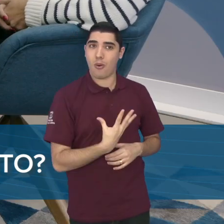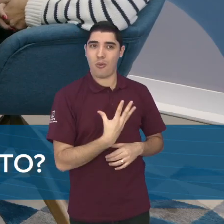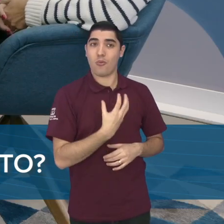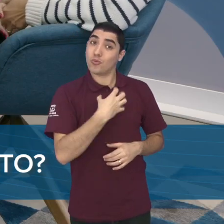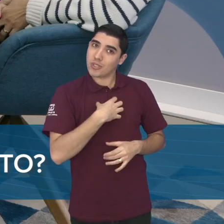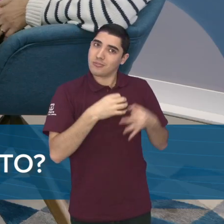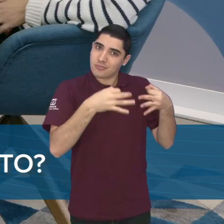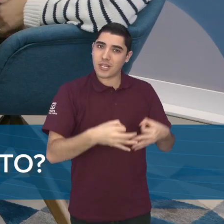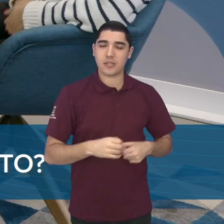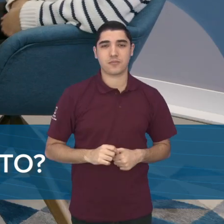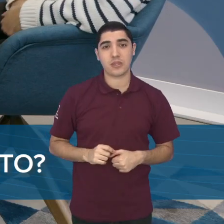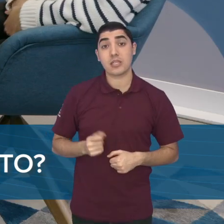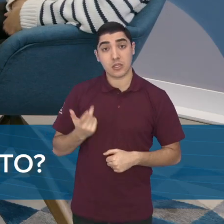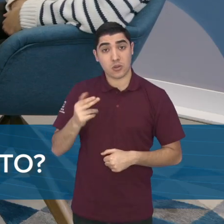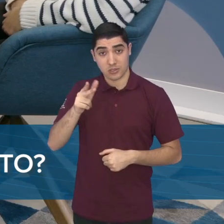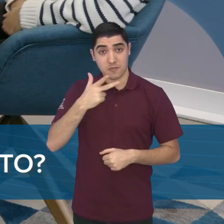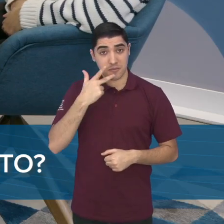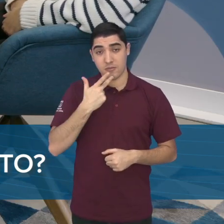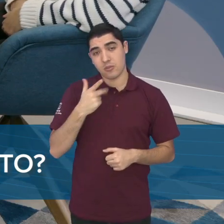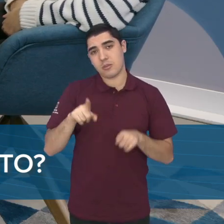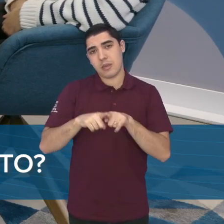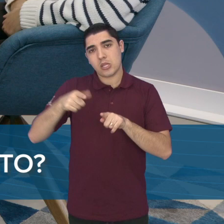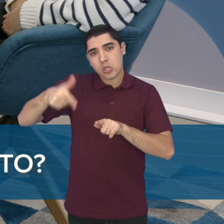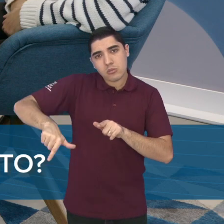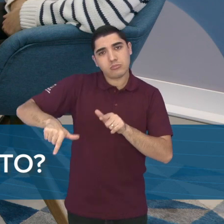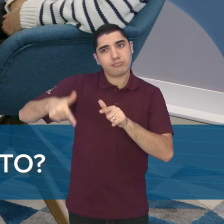Sim. E o que você falou da repetição, né? E é muito